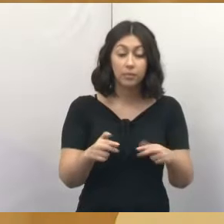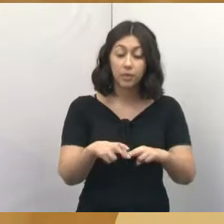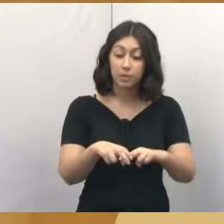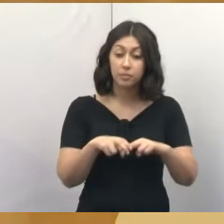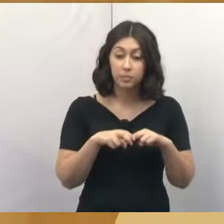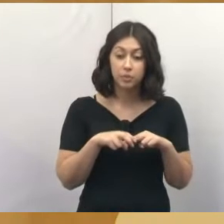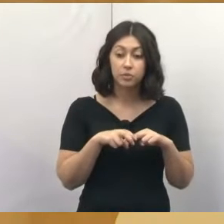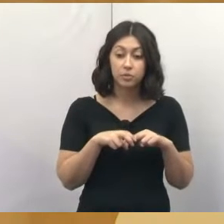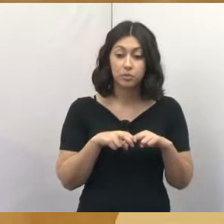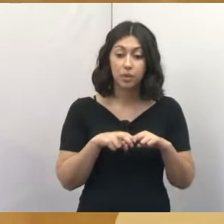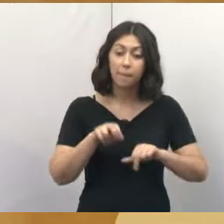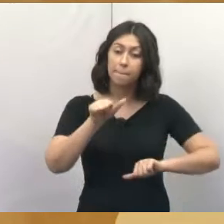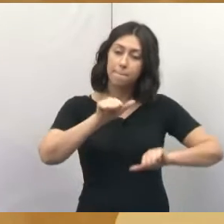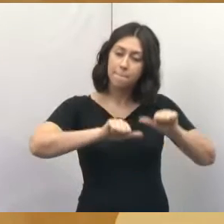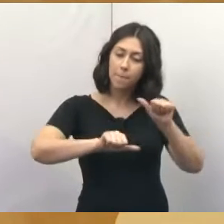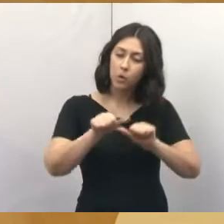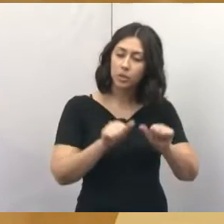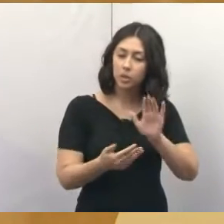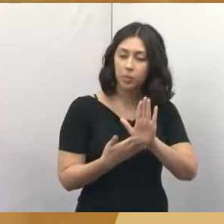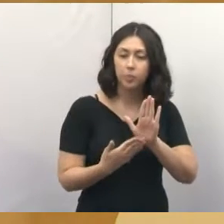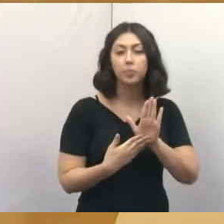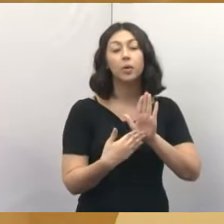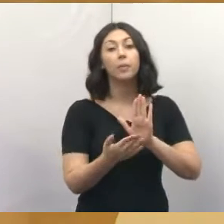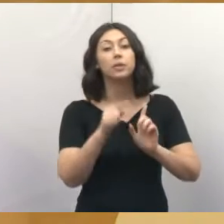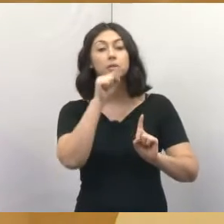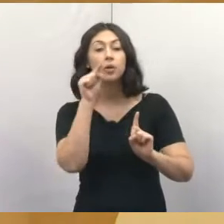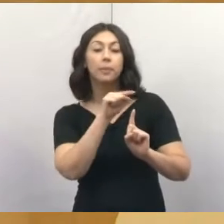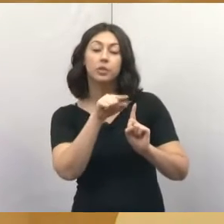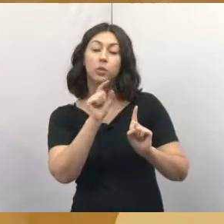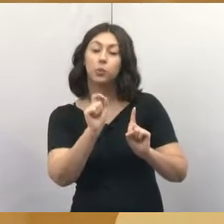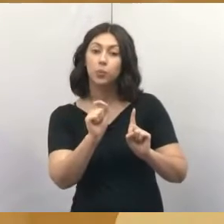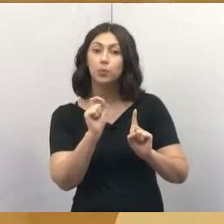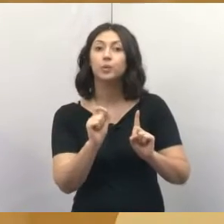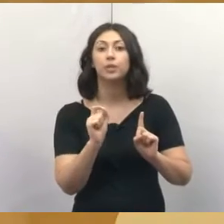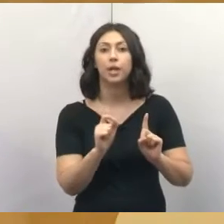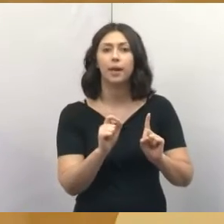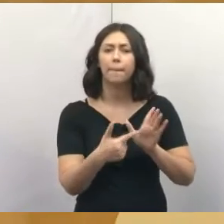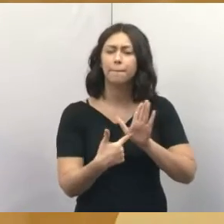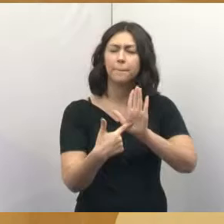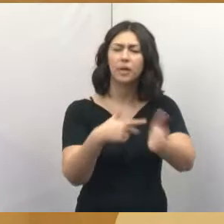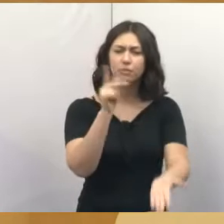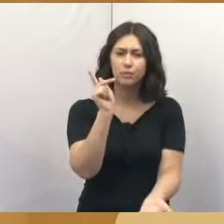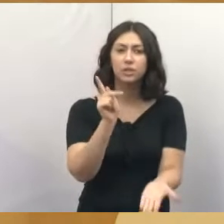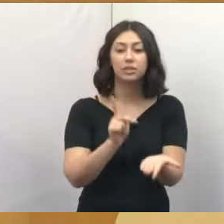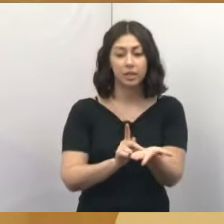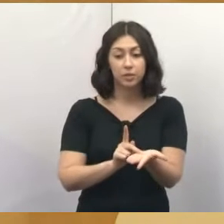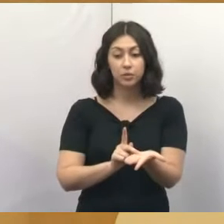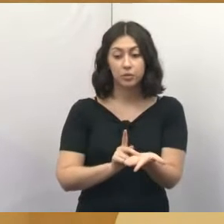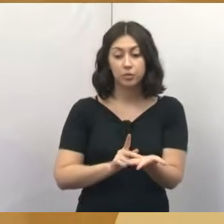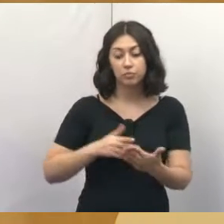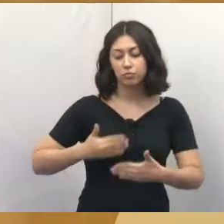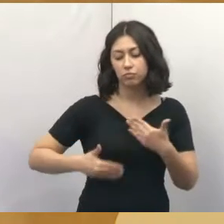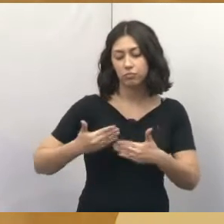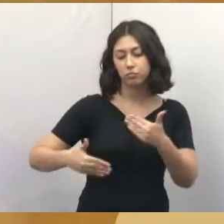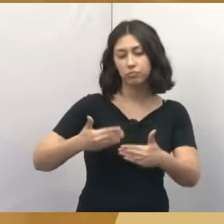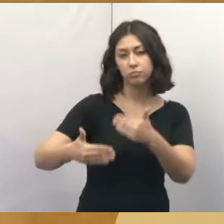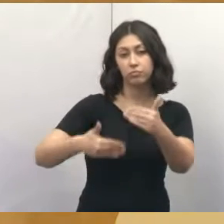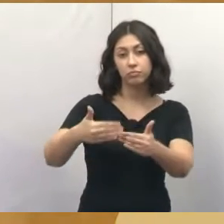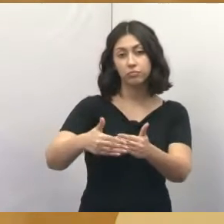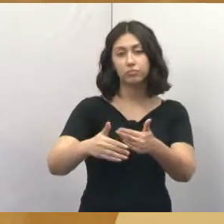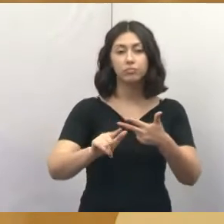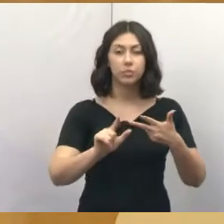este motivo, a alteração que ora propomos visa garantir ainda mais a transparência em todo o processo